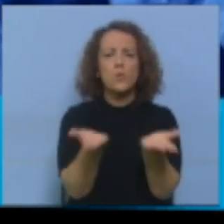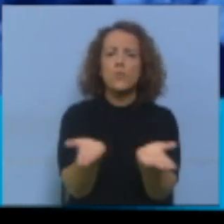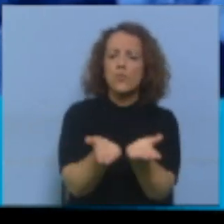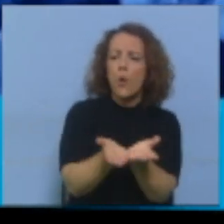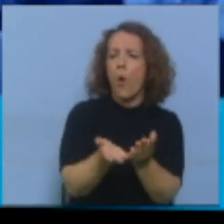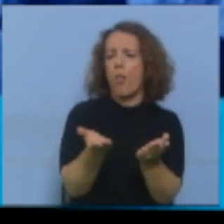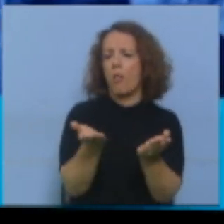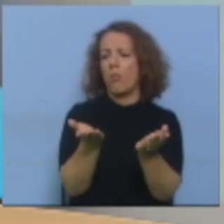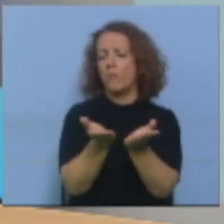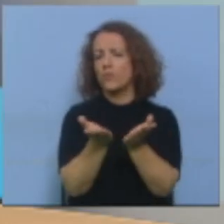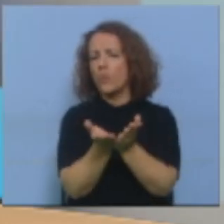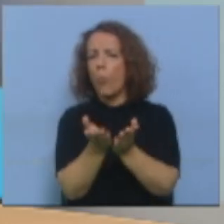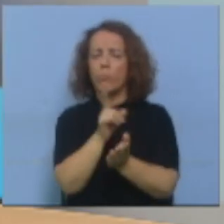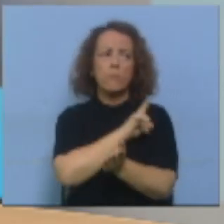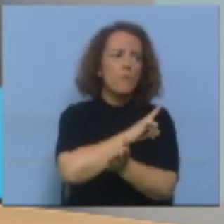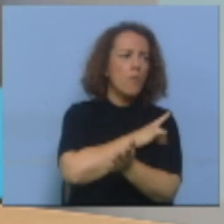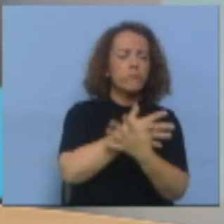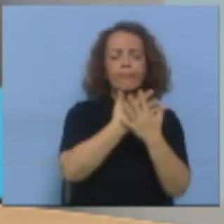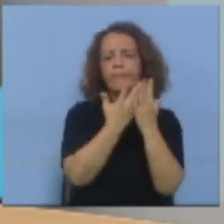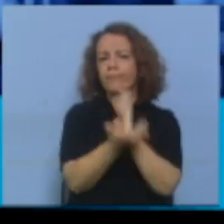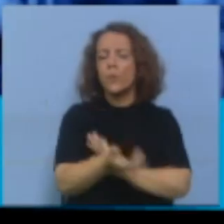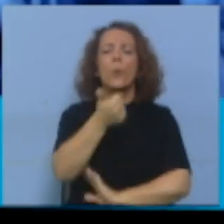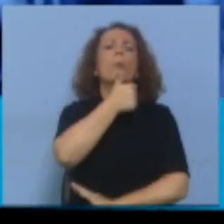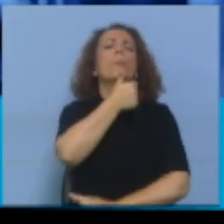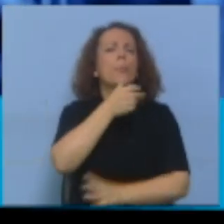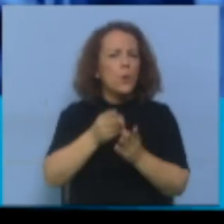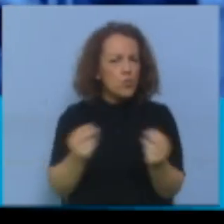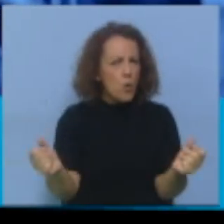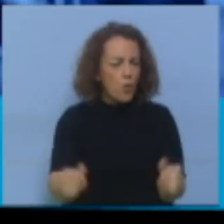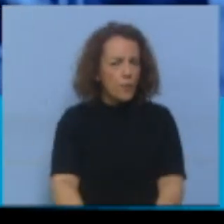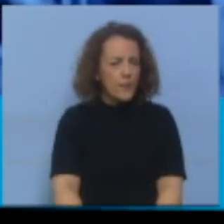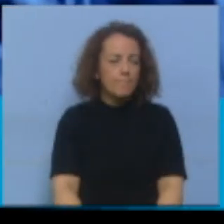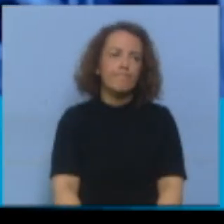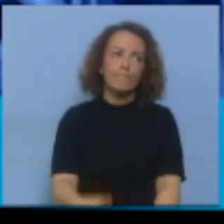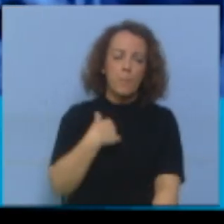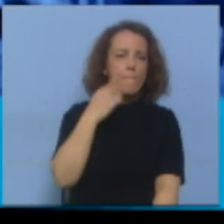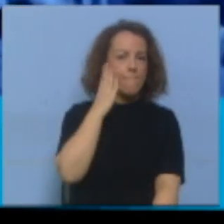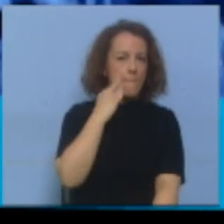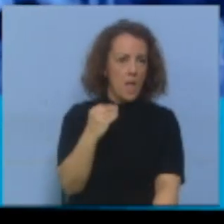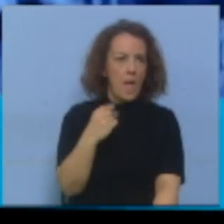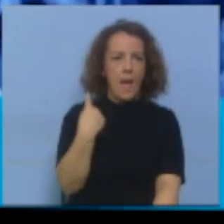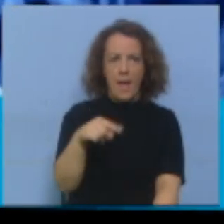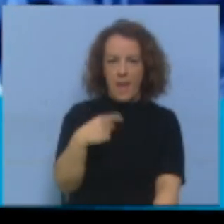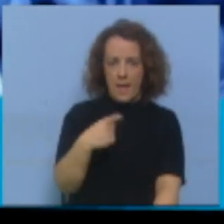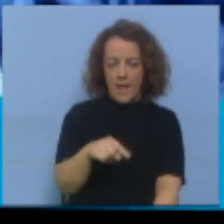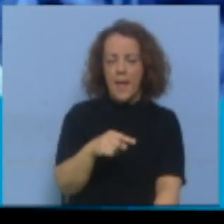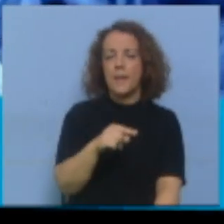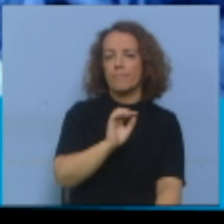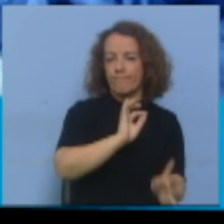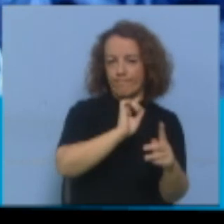Como lhes fazer frente? Aqui, penso que há vários aspectos que é preciso ter em